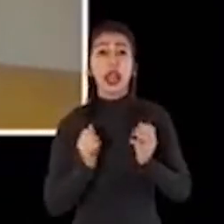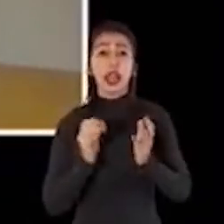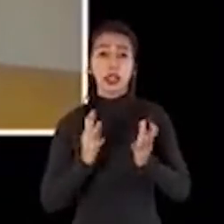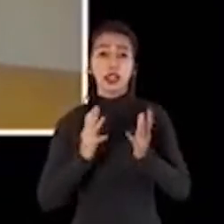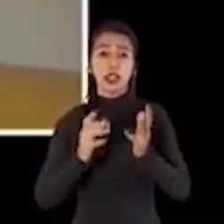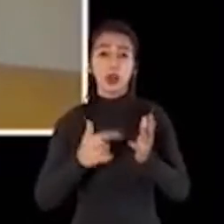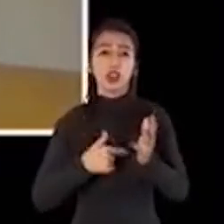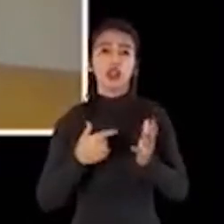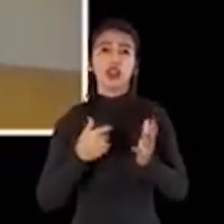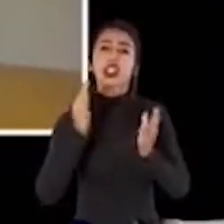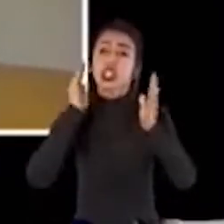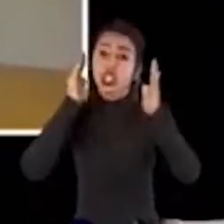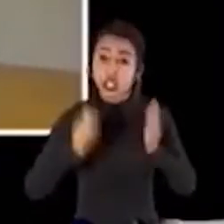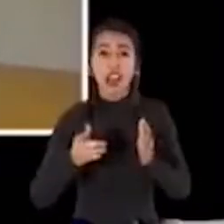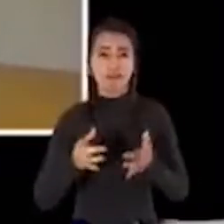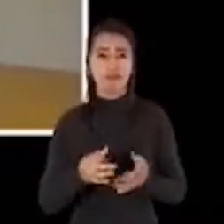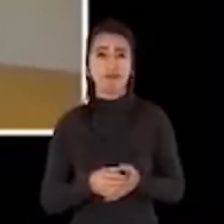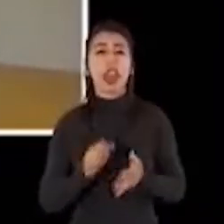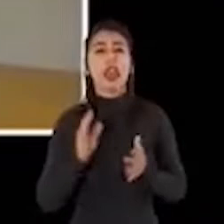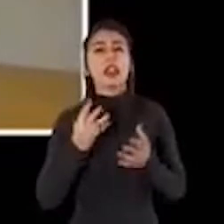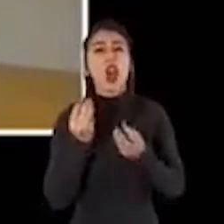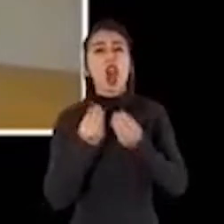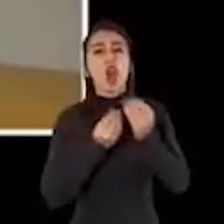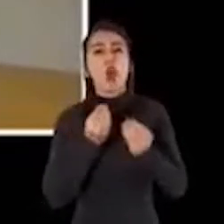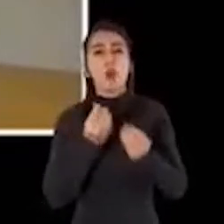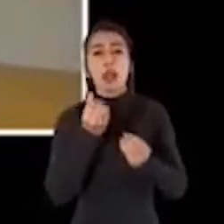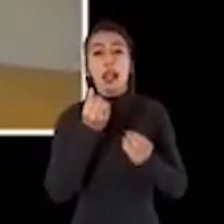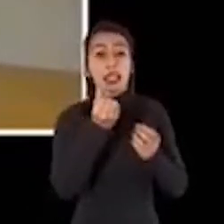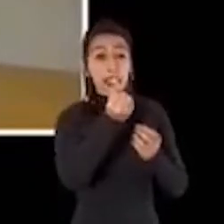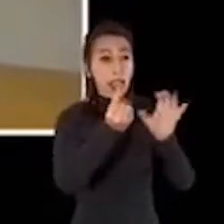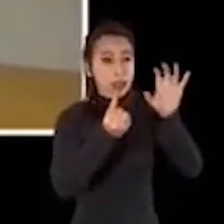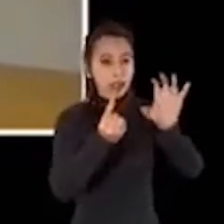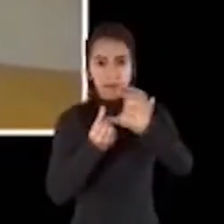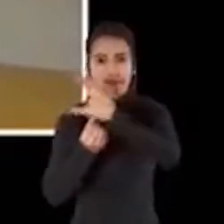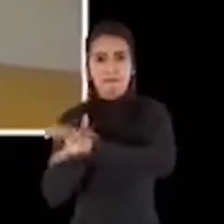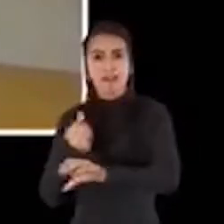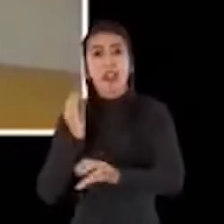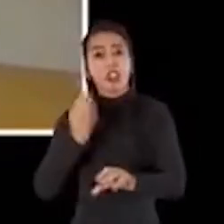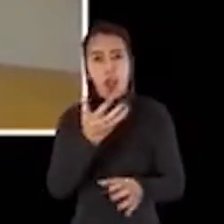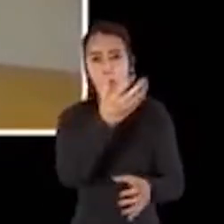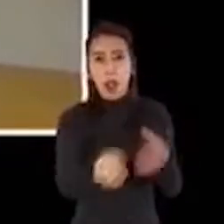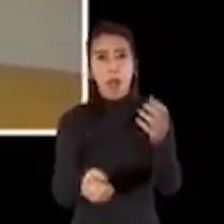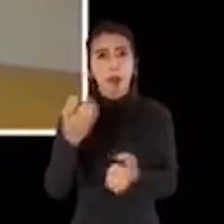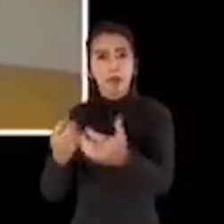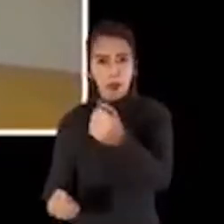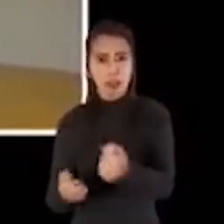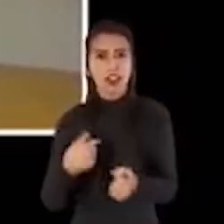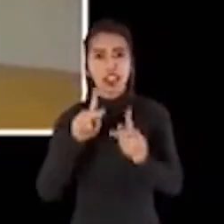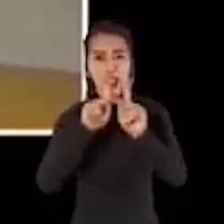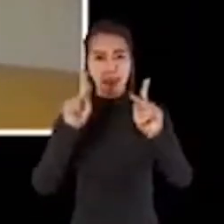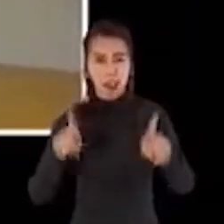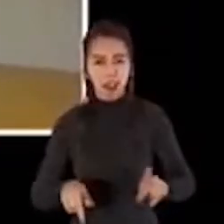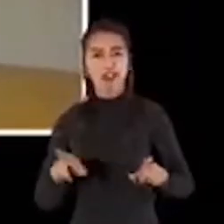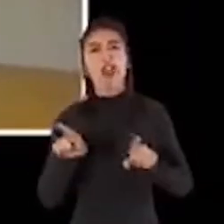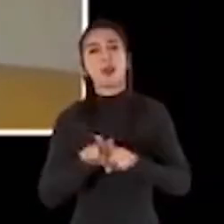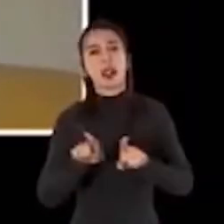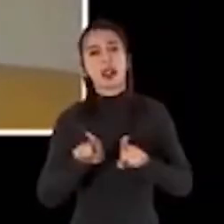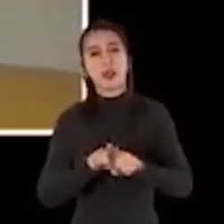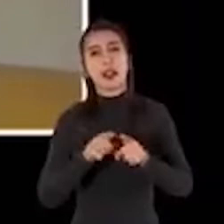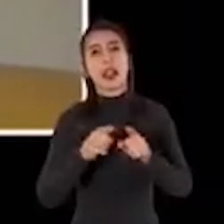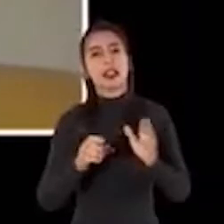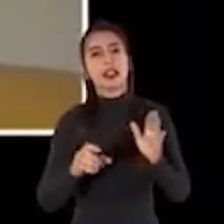está acontecendo. Já são seis setores que já aderiram a essa plataforma e a esse